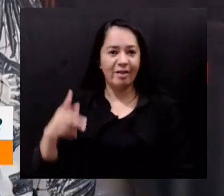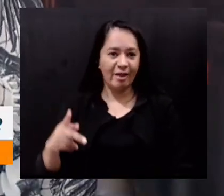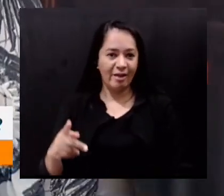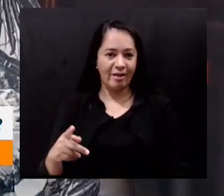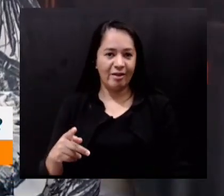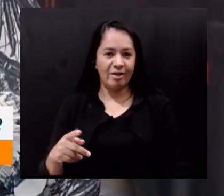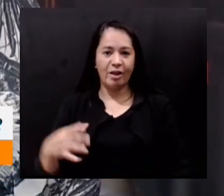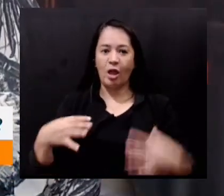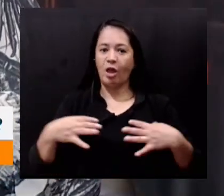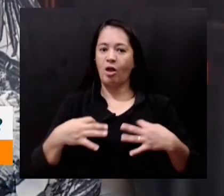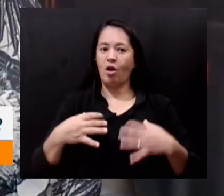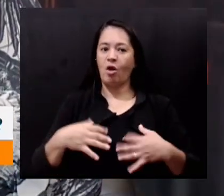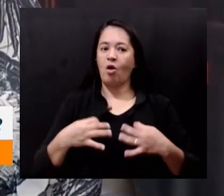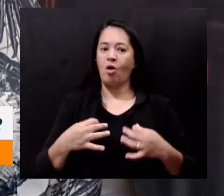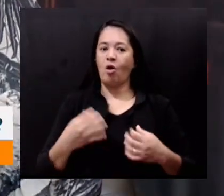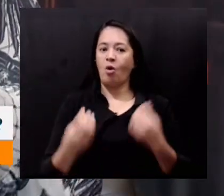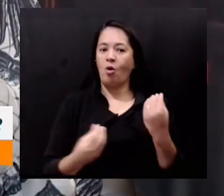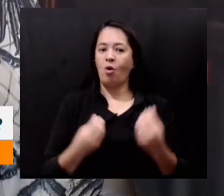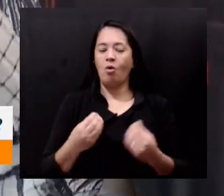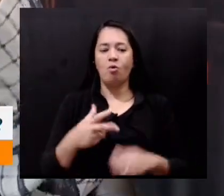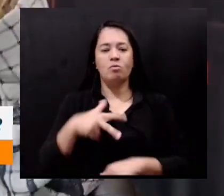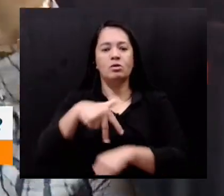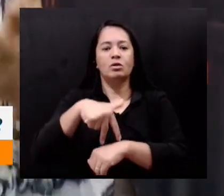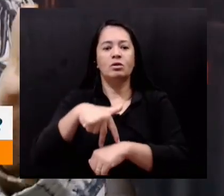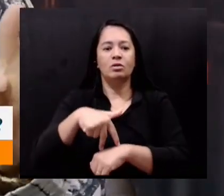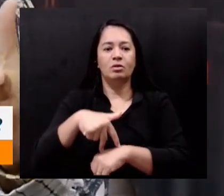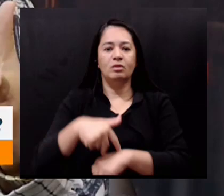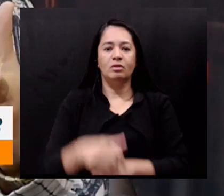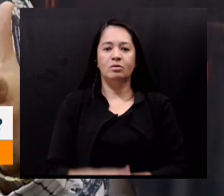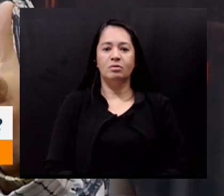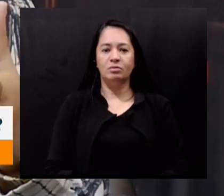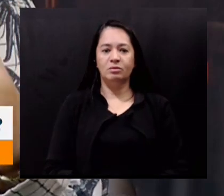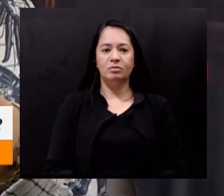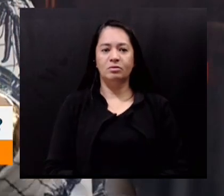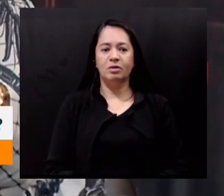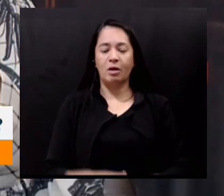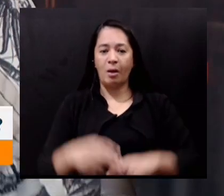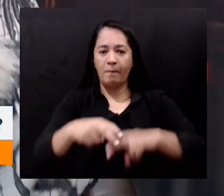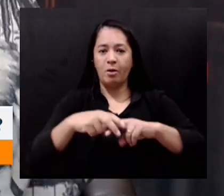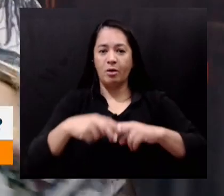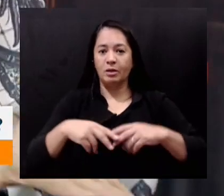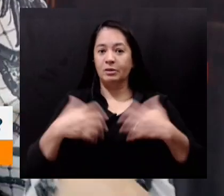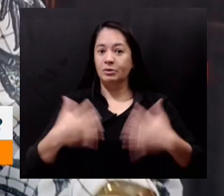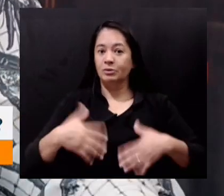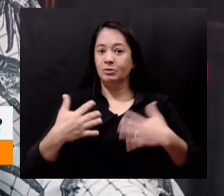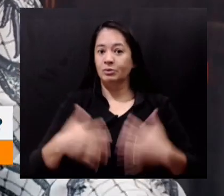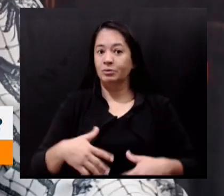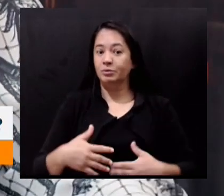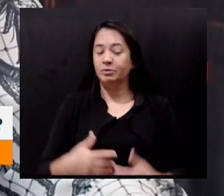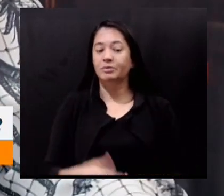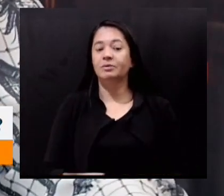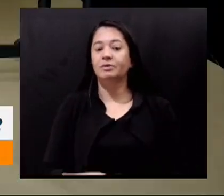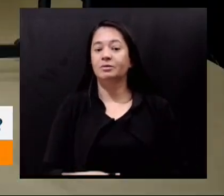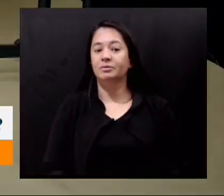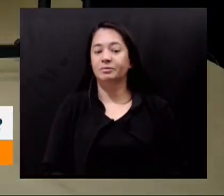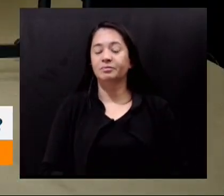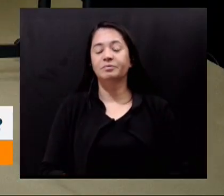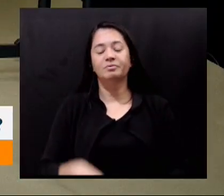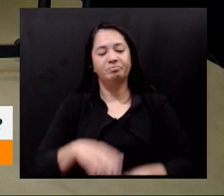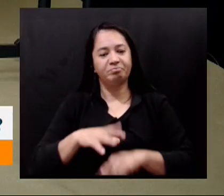como me apresentar, né, após uma polêmica ali, Uhum. então fez muita diferença, né.